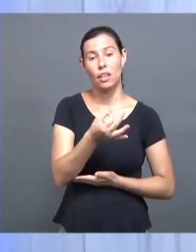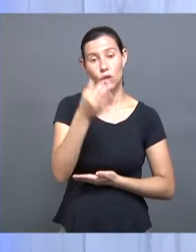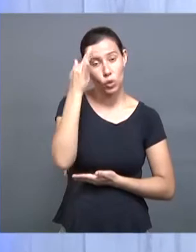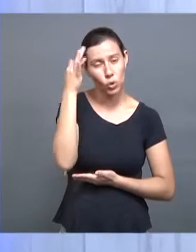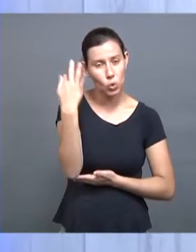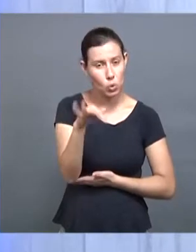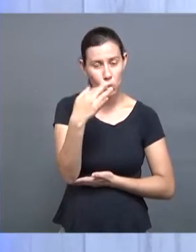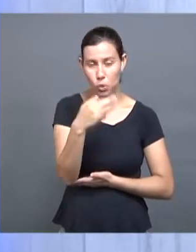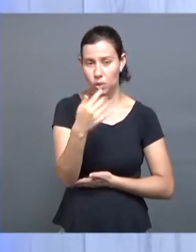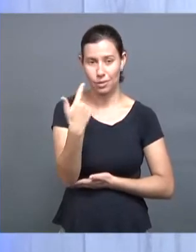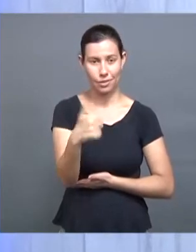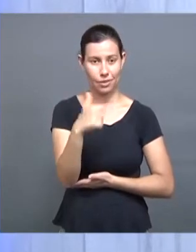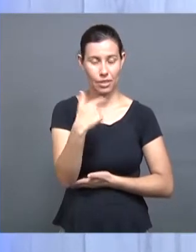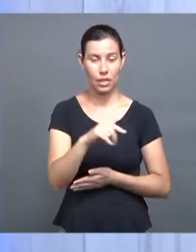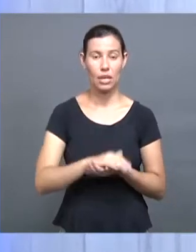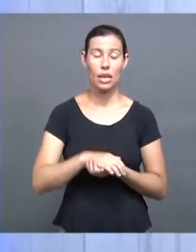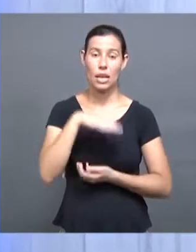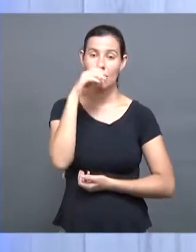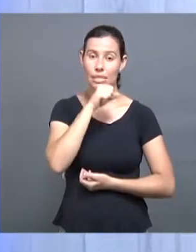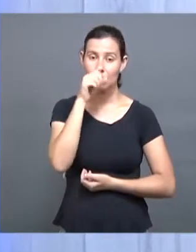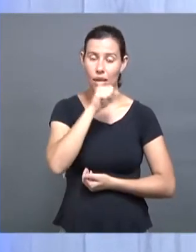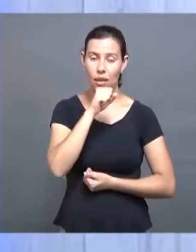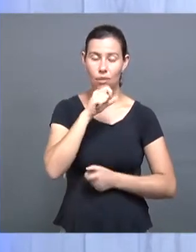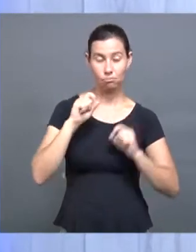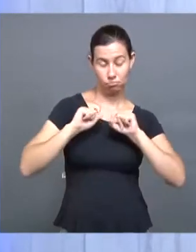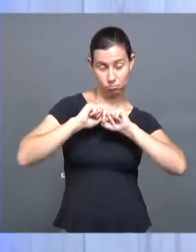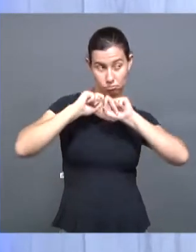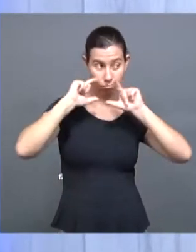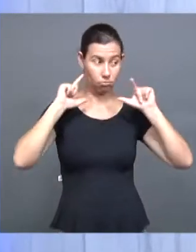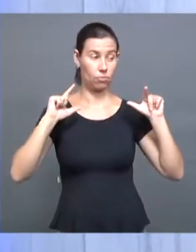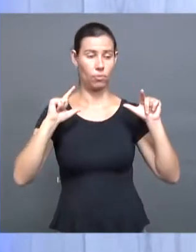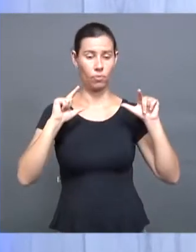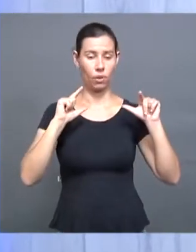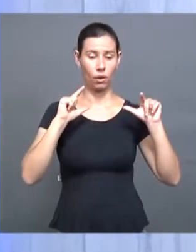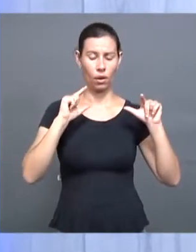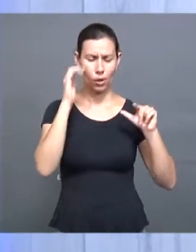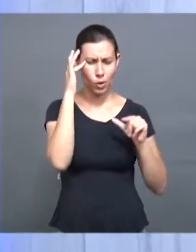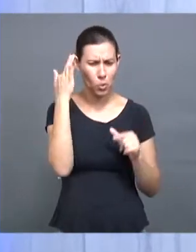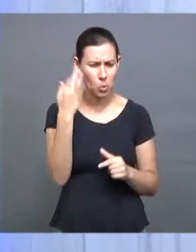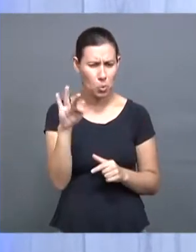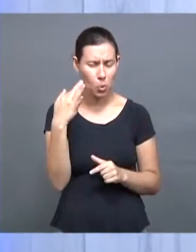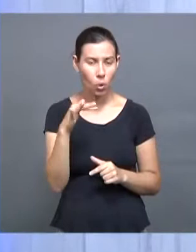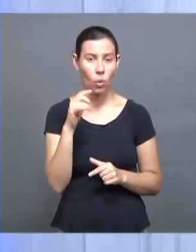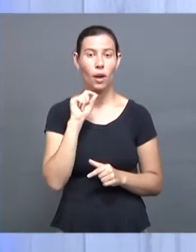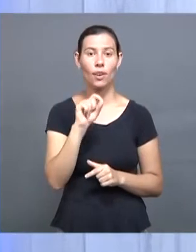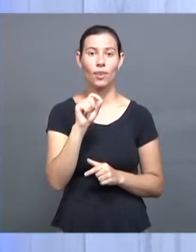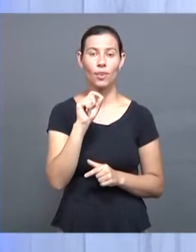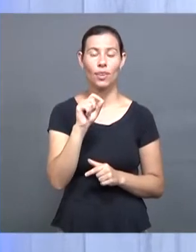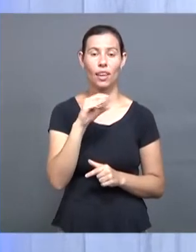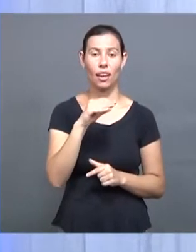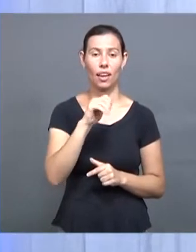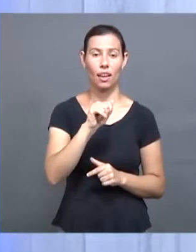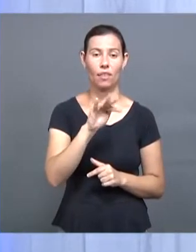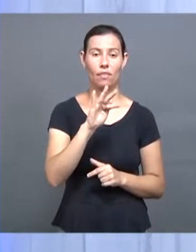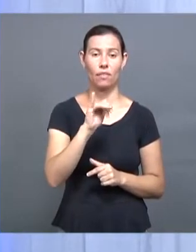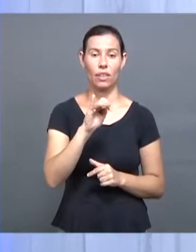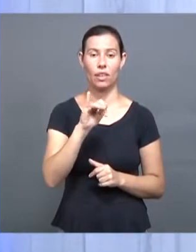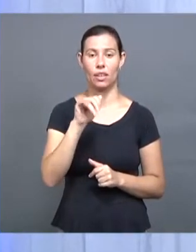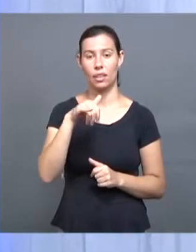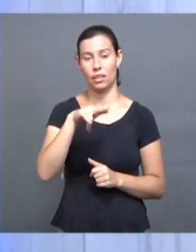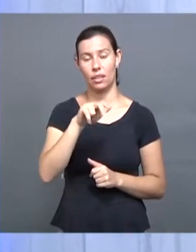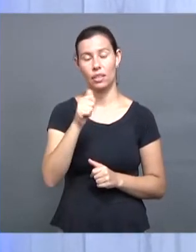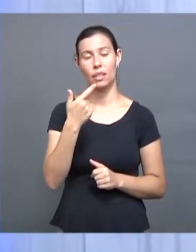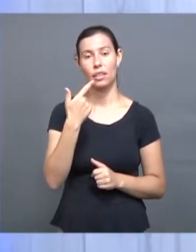toma café, e aí ele começa a ter enxaqueca. Então, quer dizer, foi a privação da cafeína que deixou ele